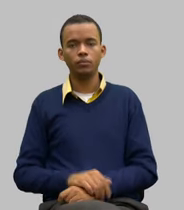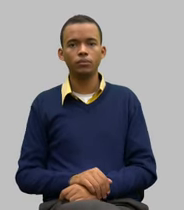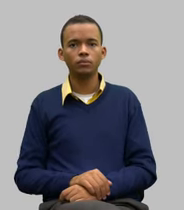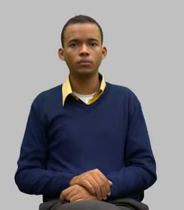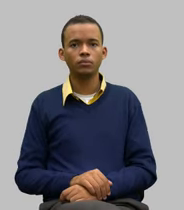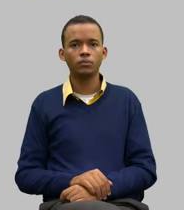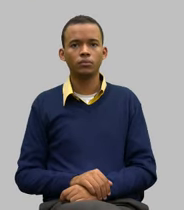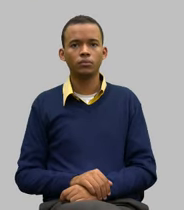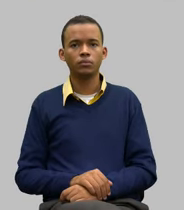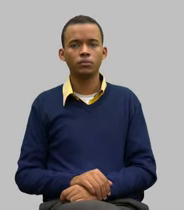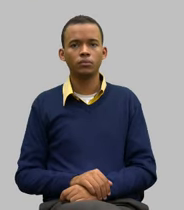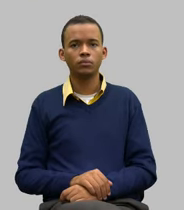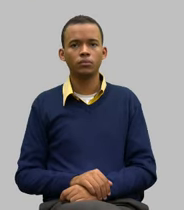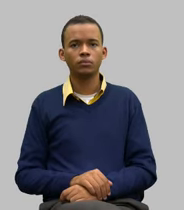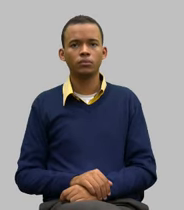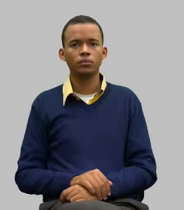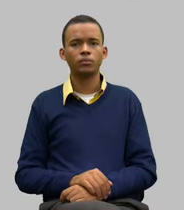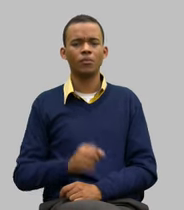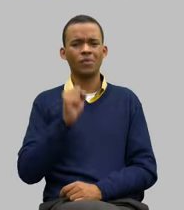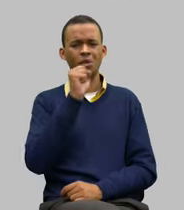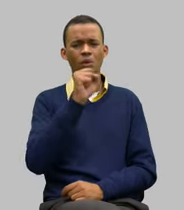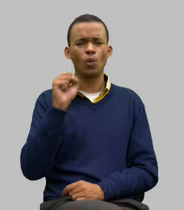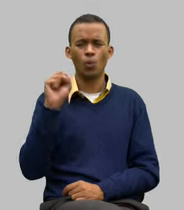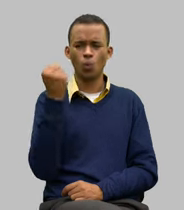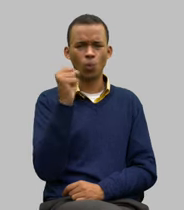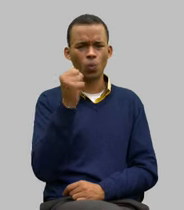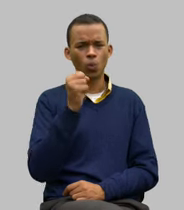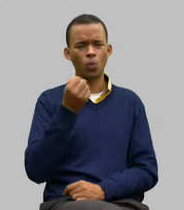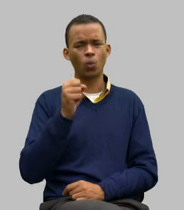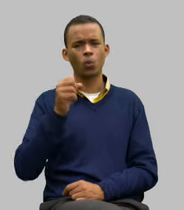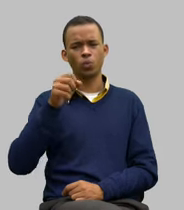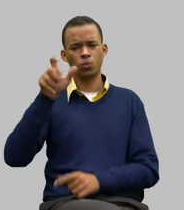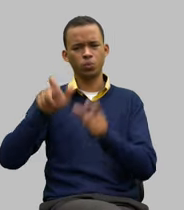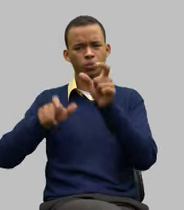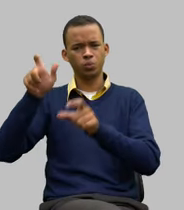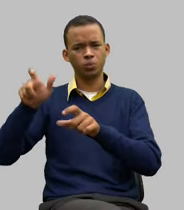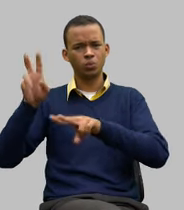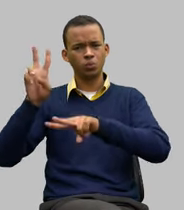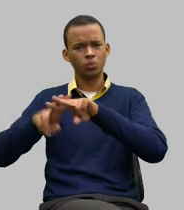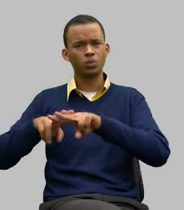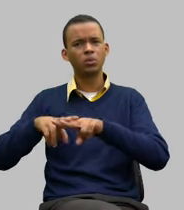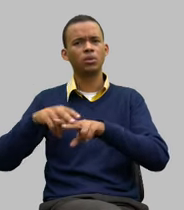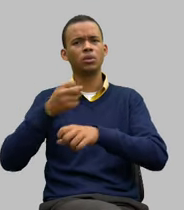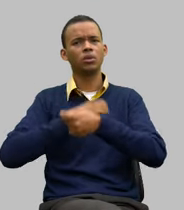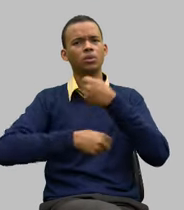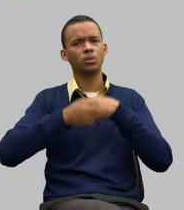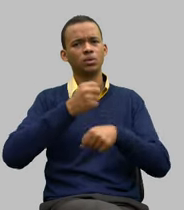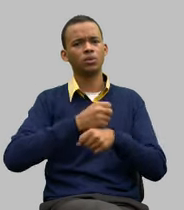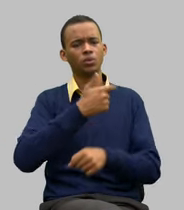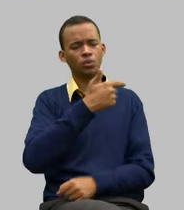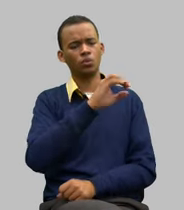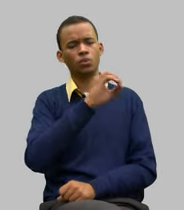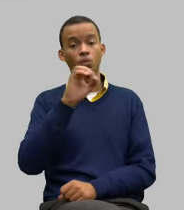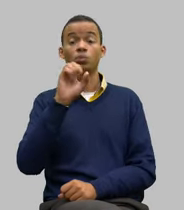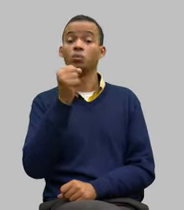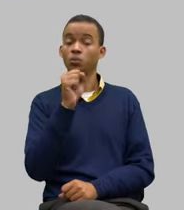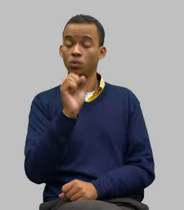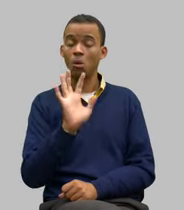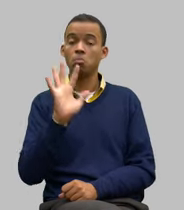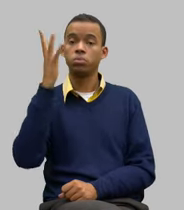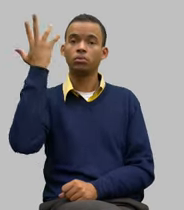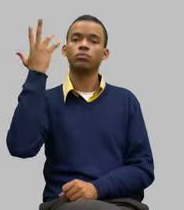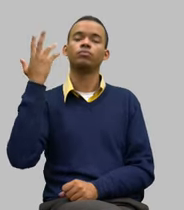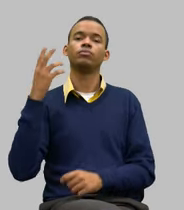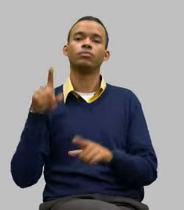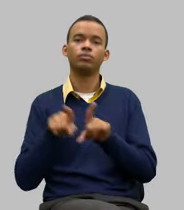carcereiros saíra com a chave 1/01 200008 aqui ó polícia do